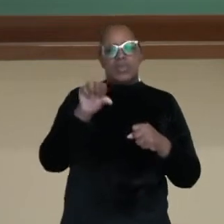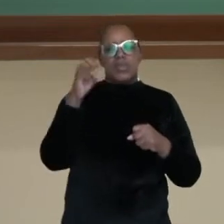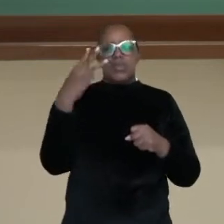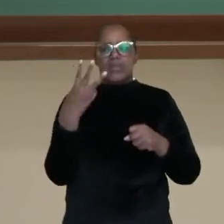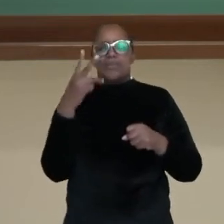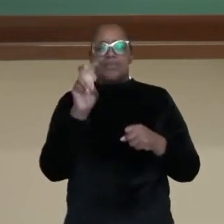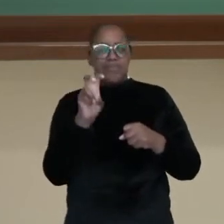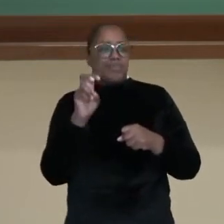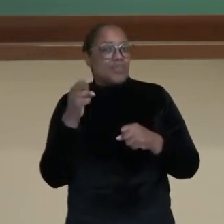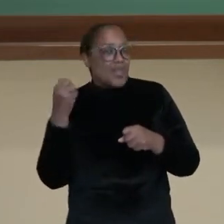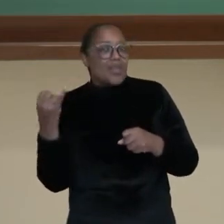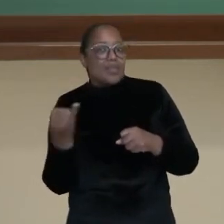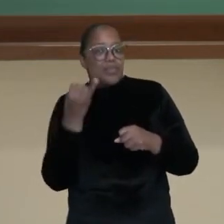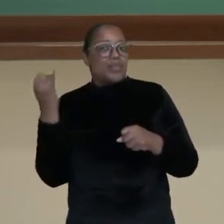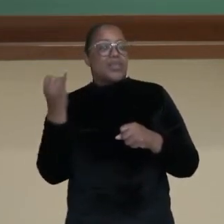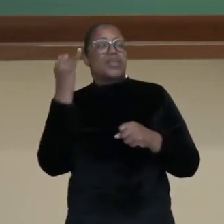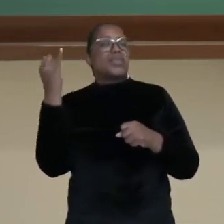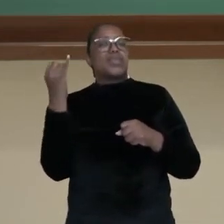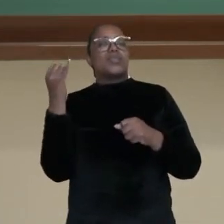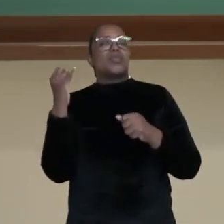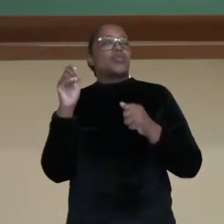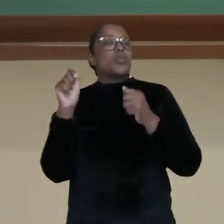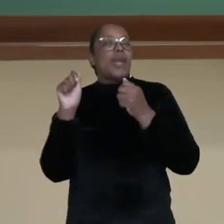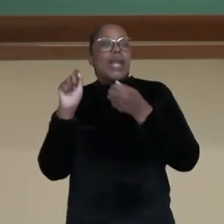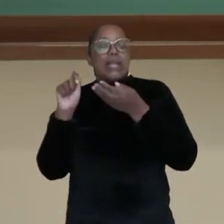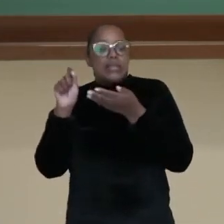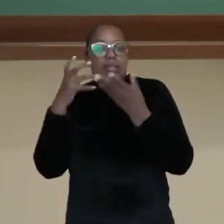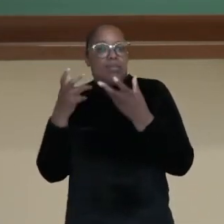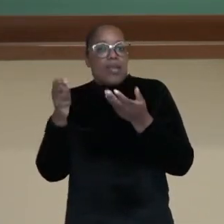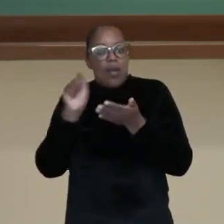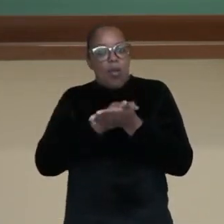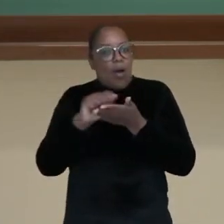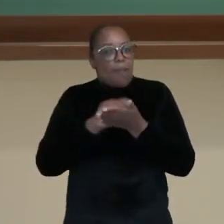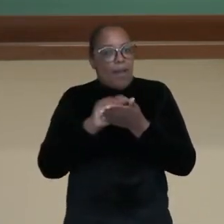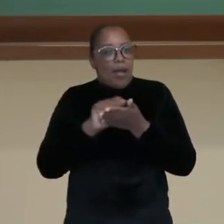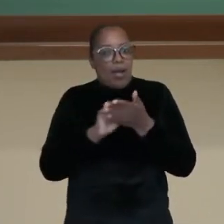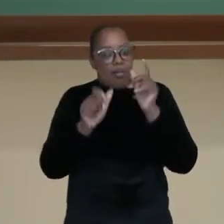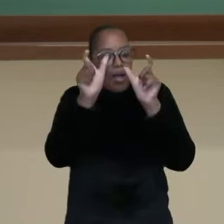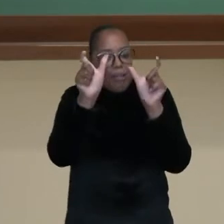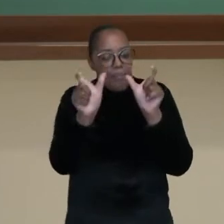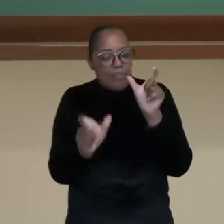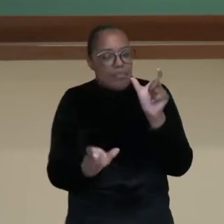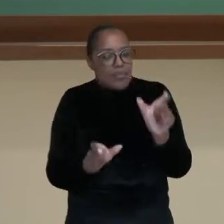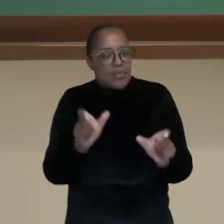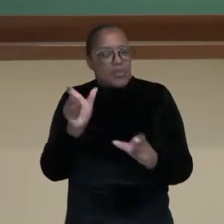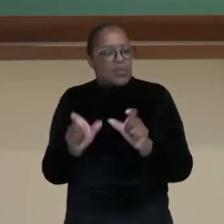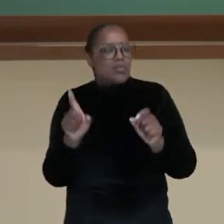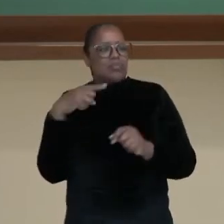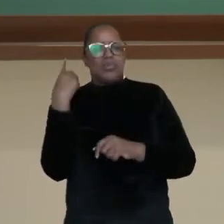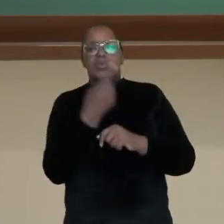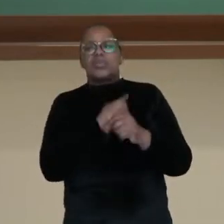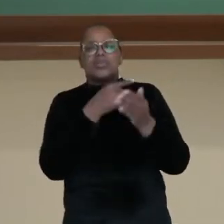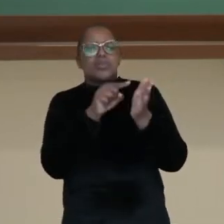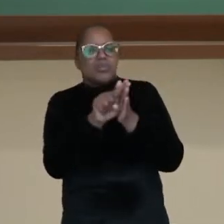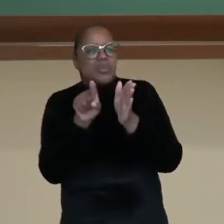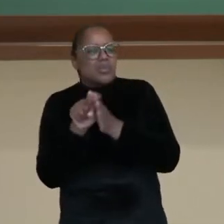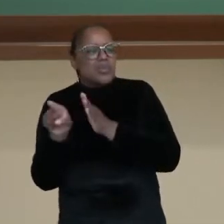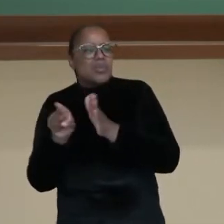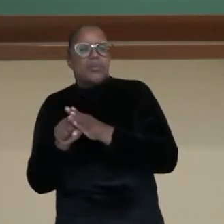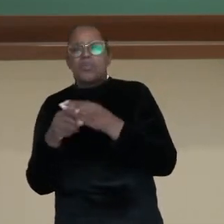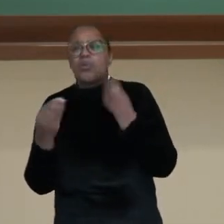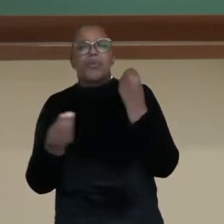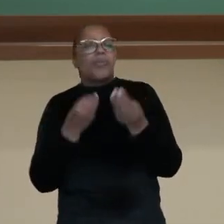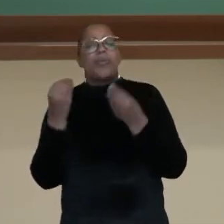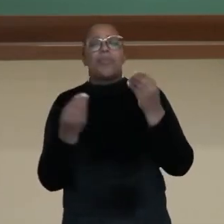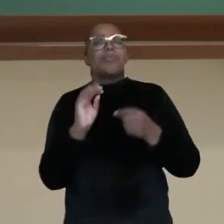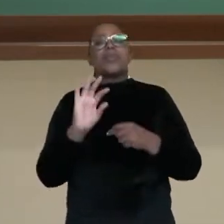Hannah Arendt faz, né? Sobre o apagamento do indivíduo. A gente se pergunta muito sobre, como que foi,